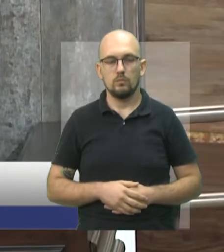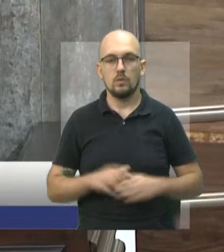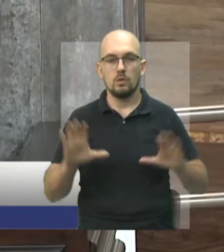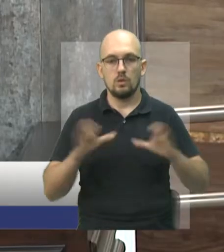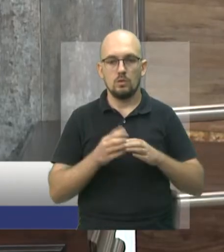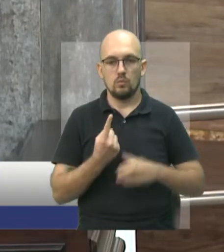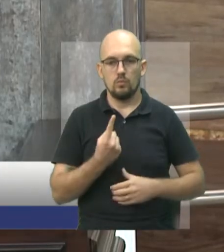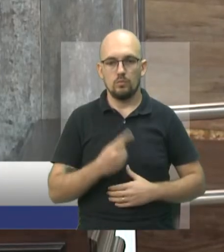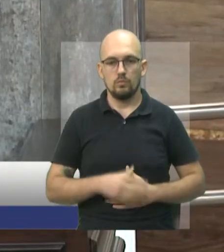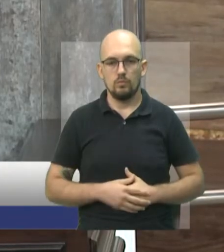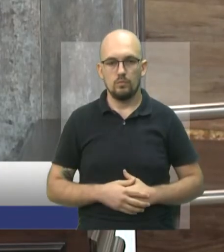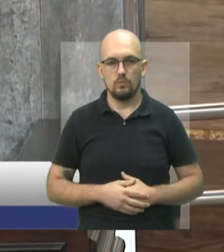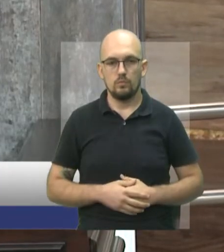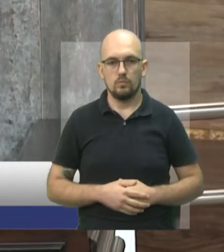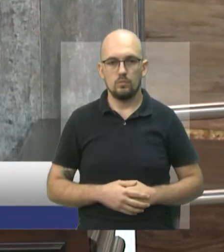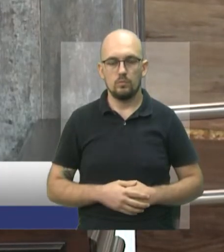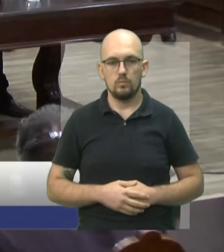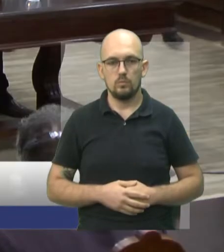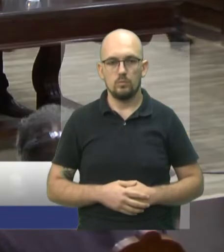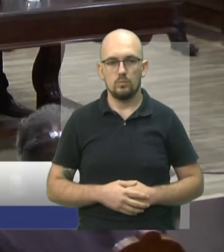Chapa 1.